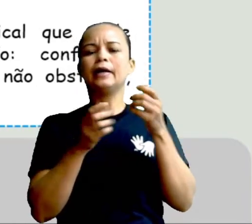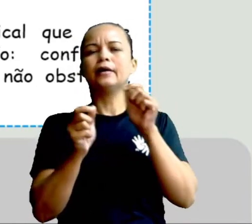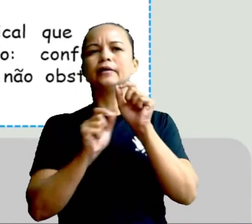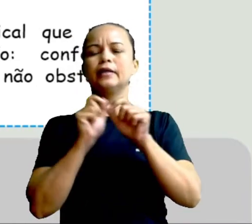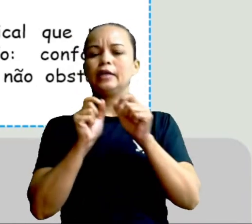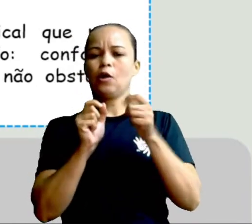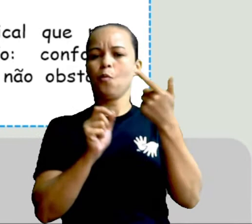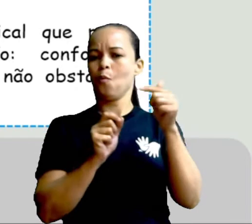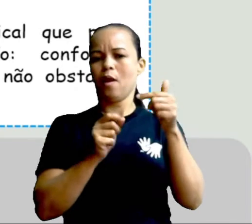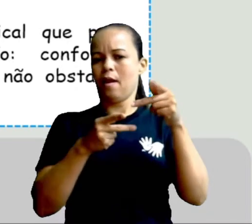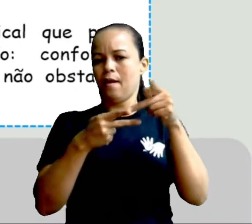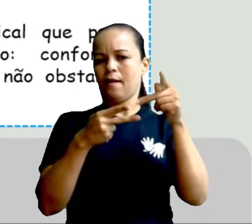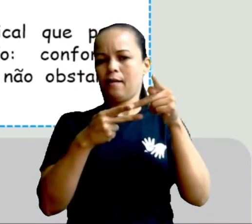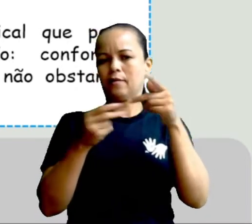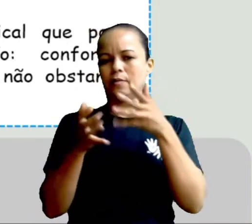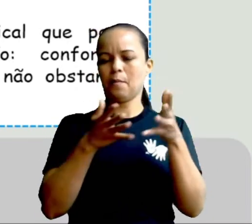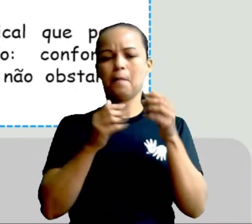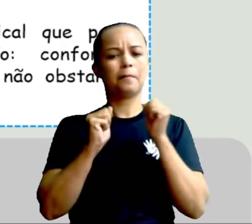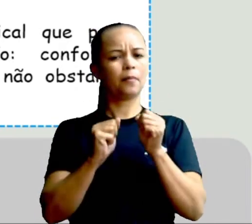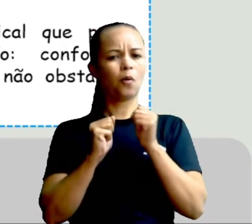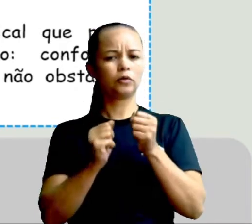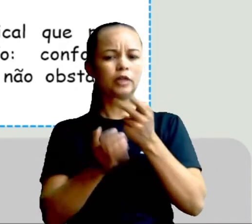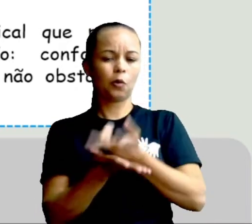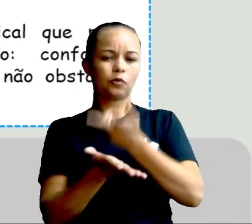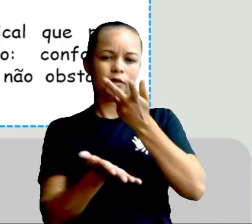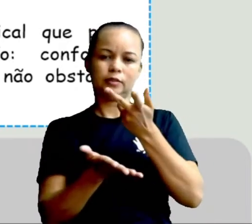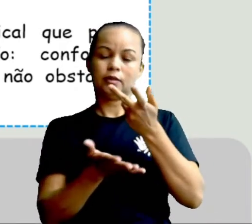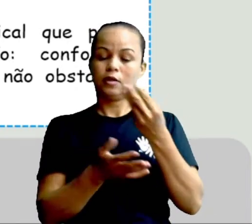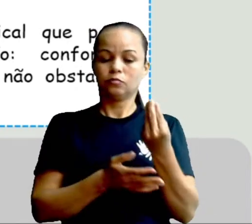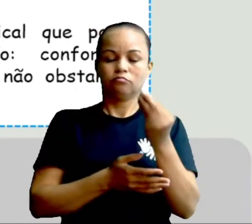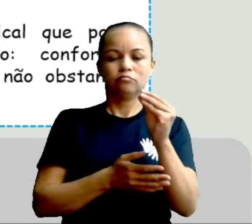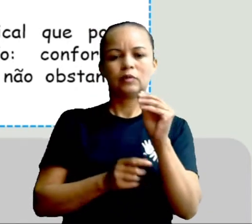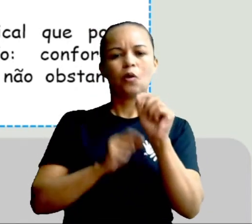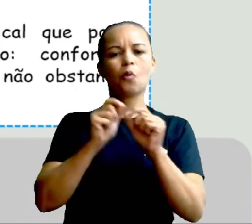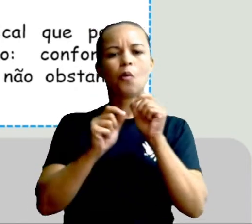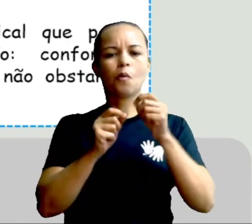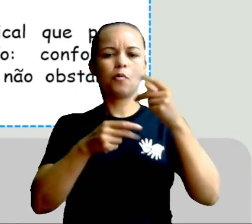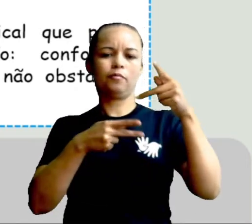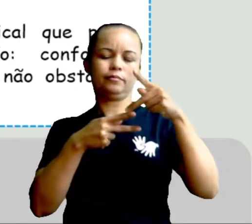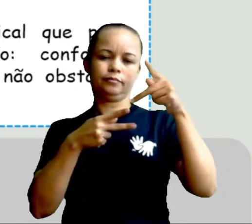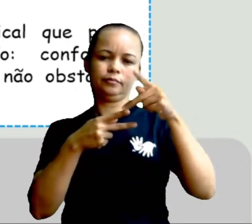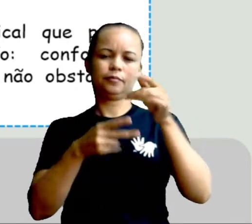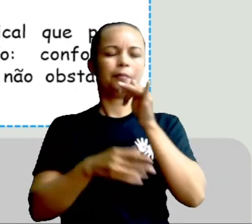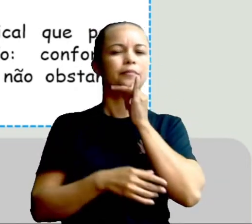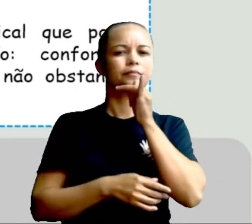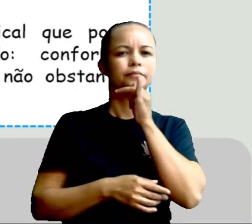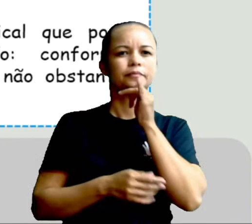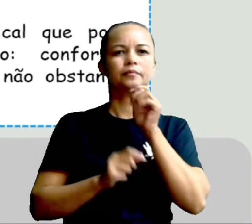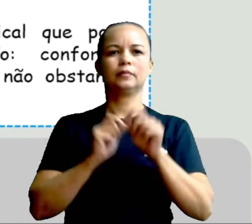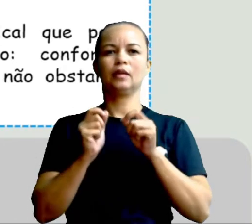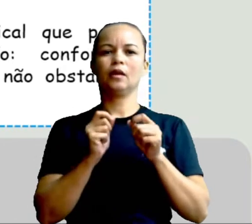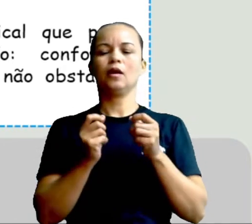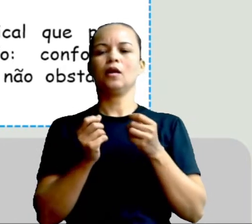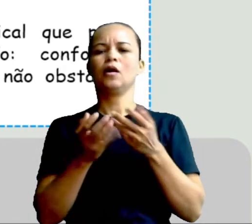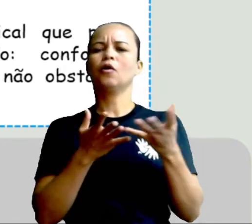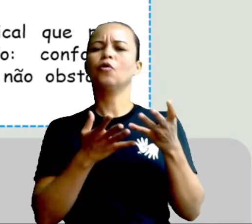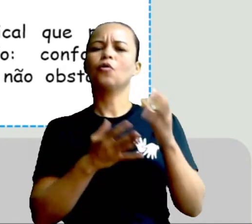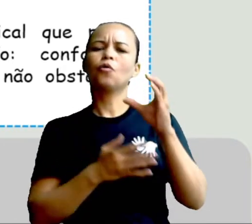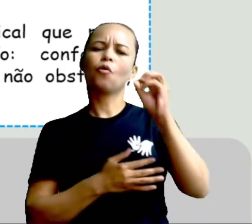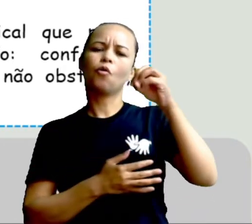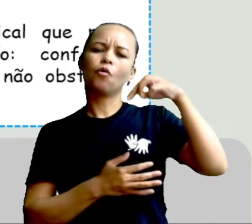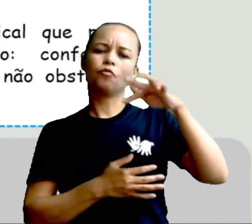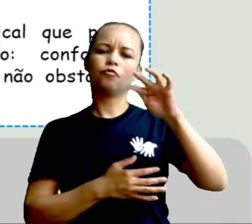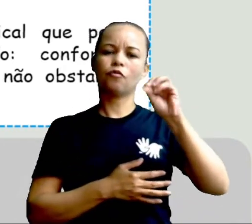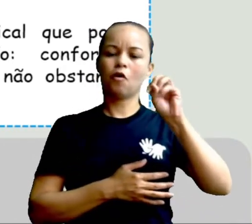seja aí a preposição, mas que pode funcionar ocasionalmente como preposição. Por exemplo,